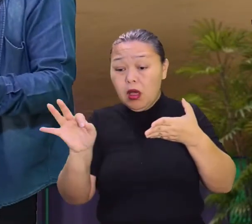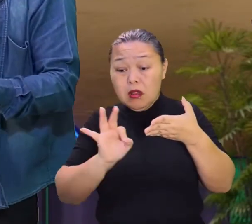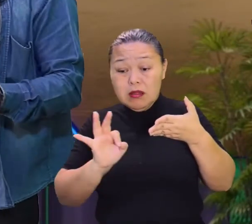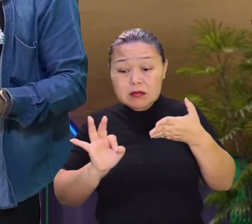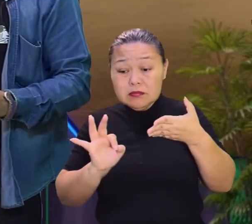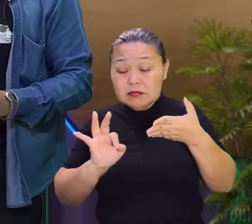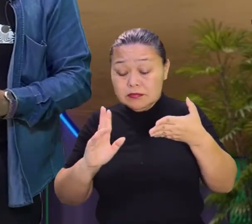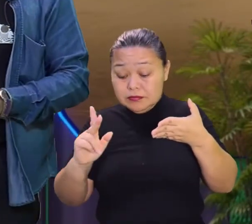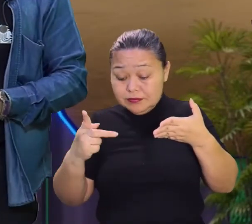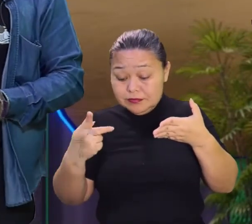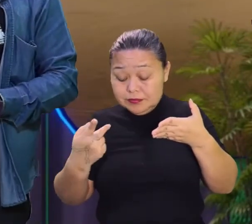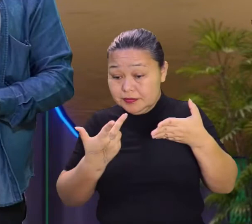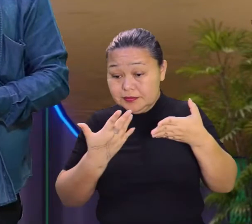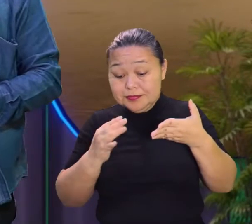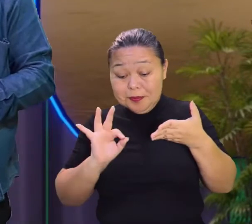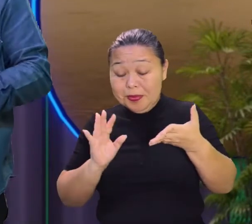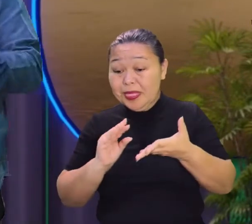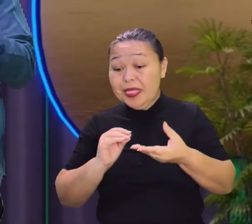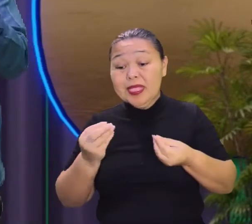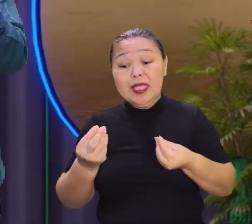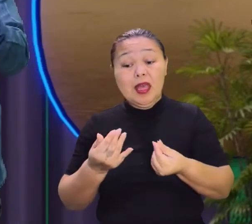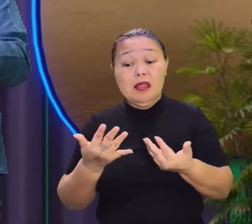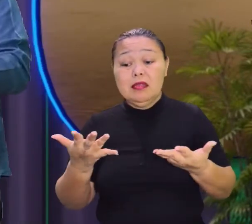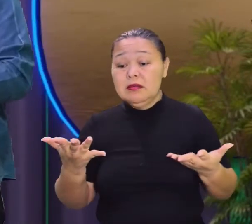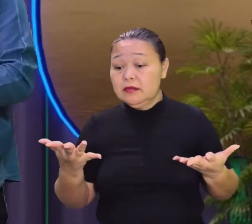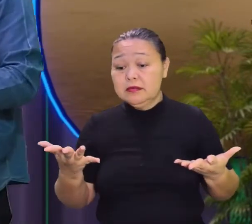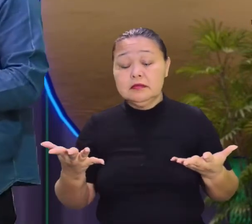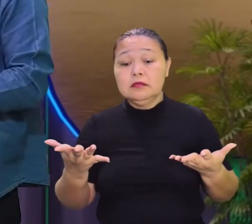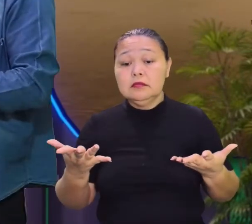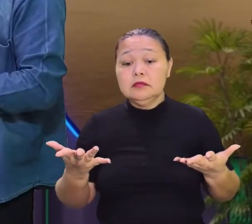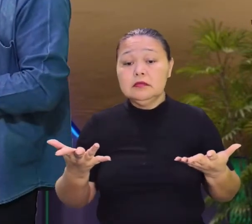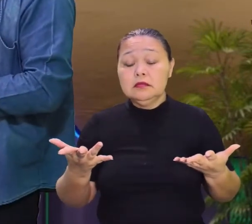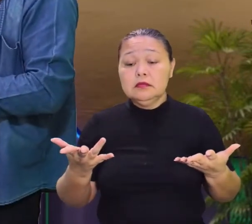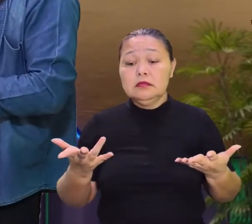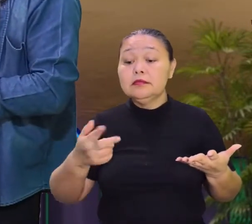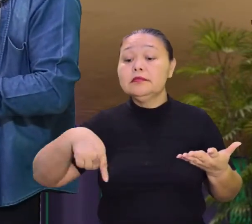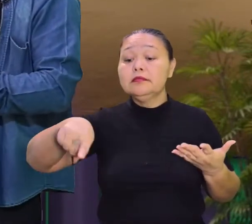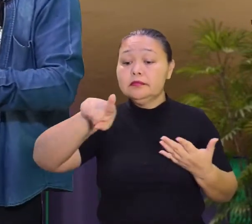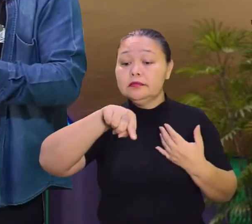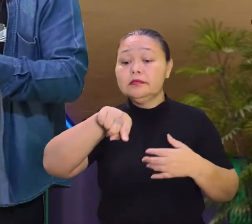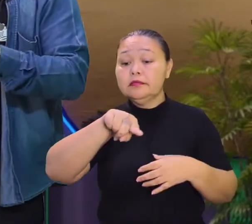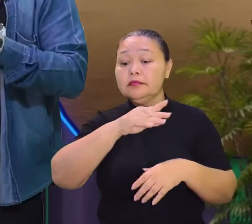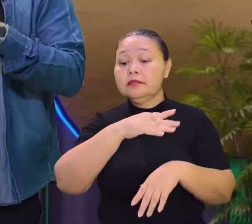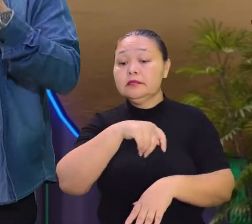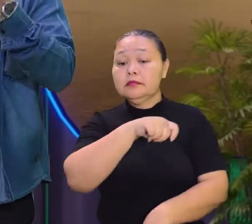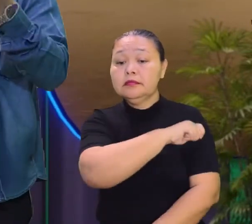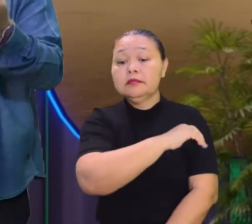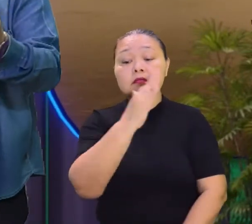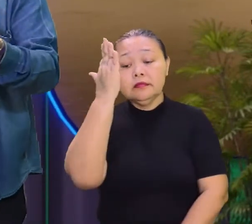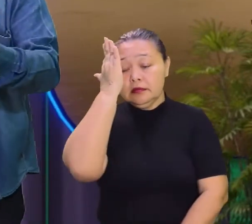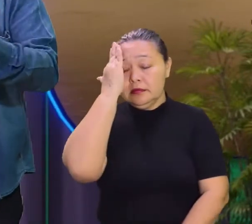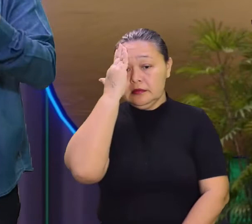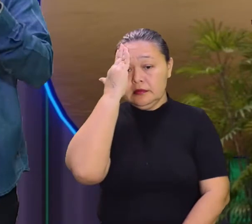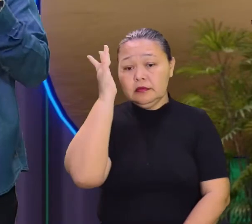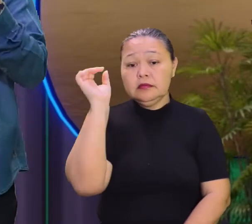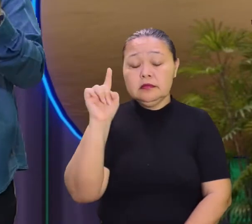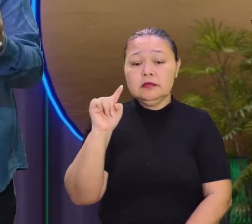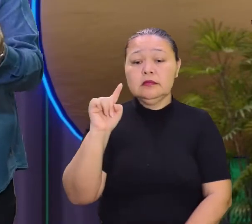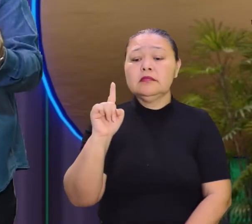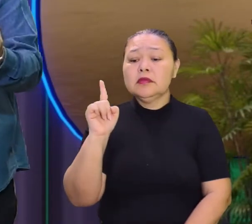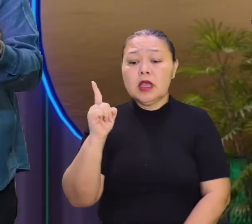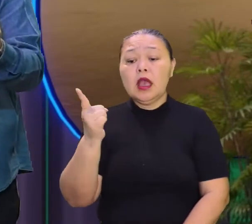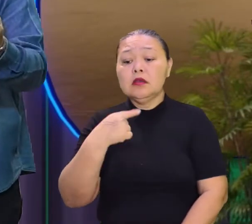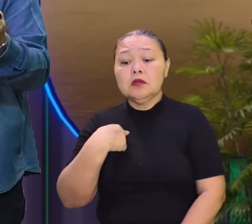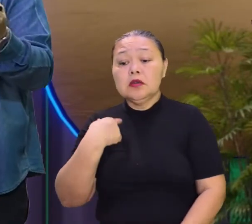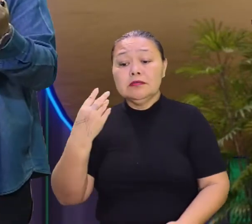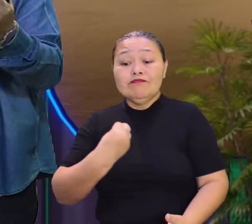né? Então, beleza, só para nosso querido aluno saber que as condições eram realmente muito